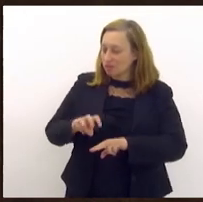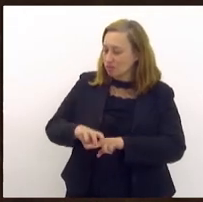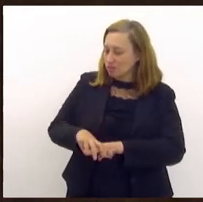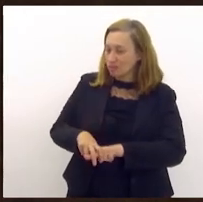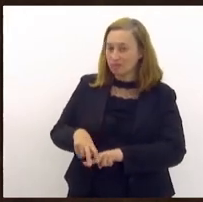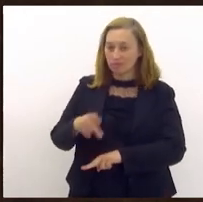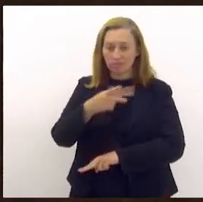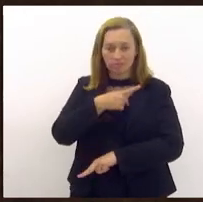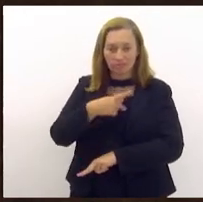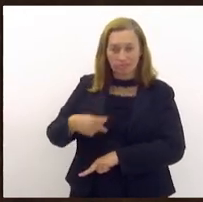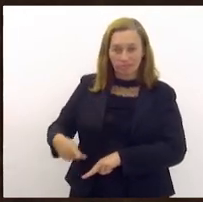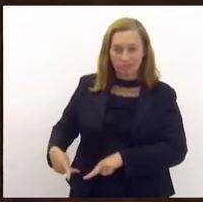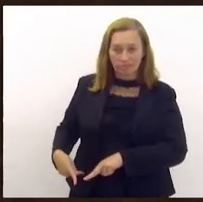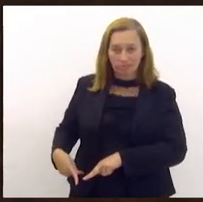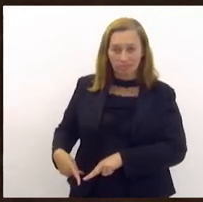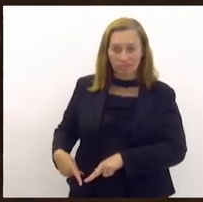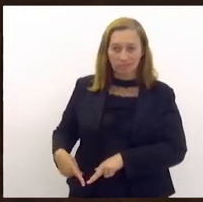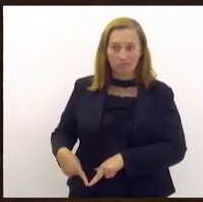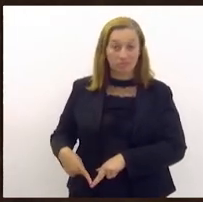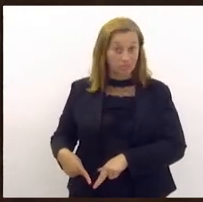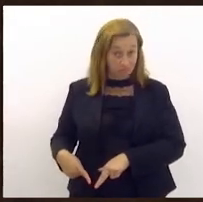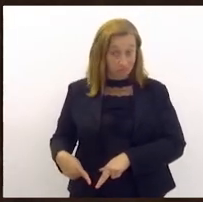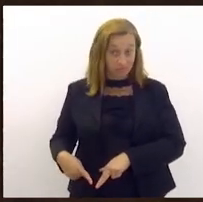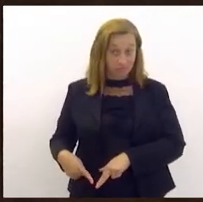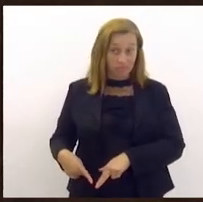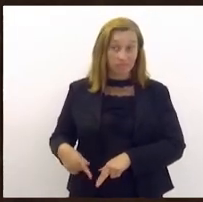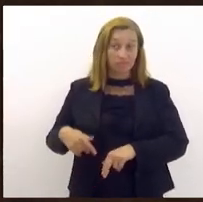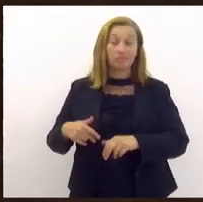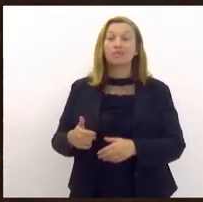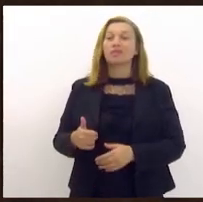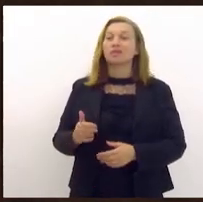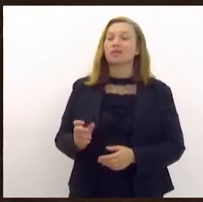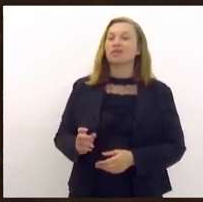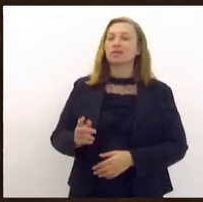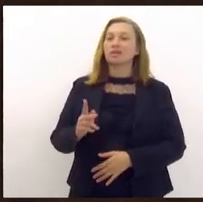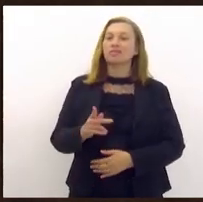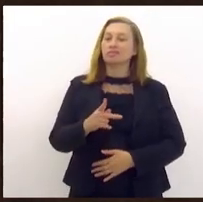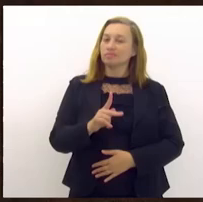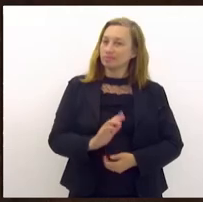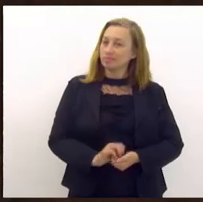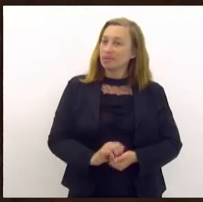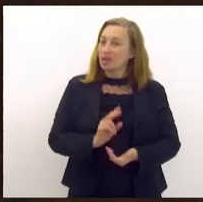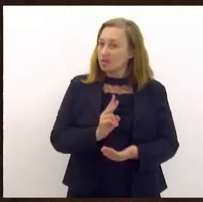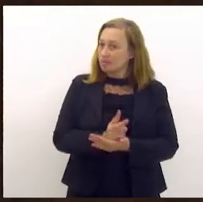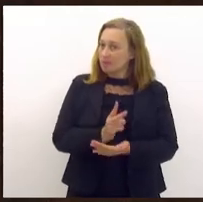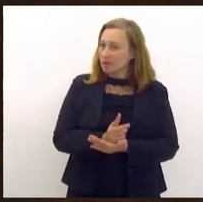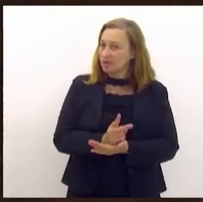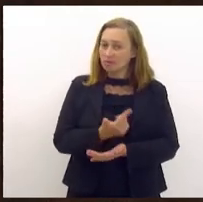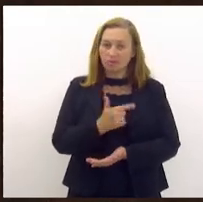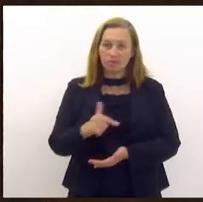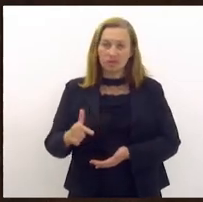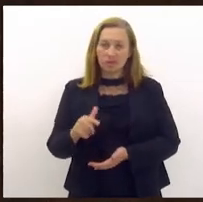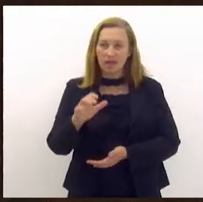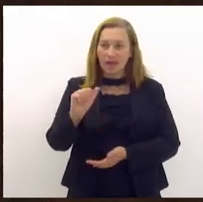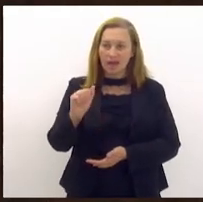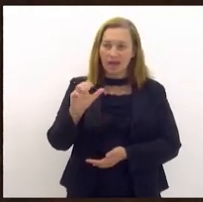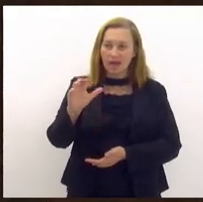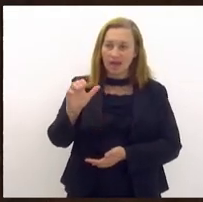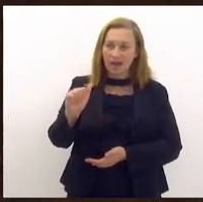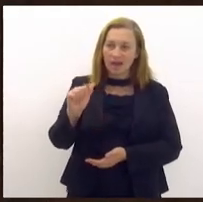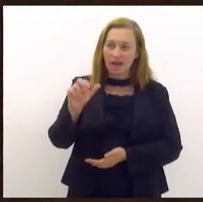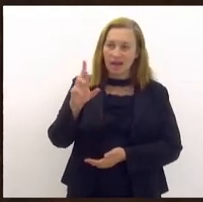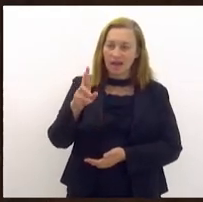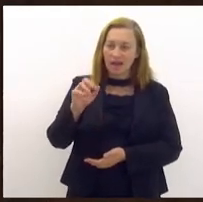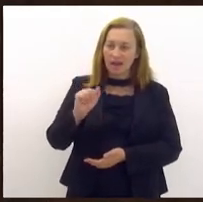vez, ecofeminista, na presidência dessa LERJ. Mesmo não tendo acarajé, nós continuamos te